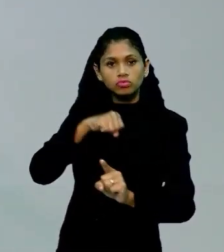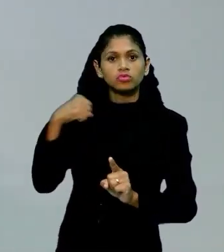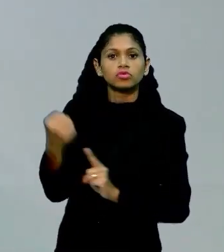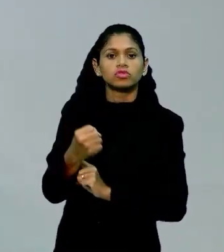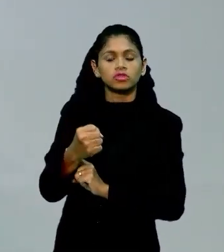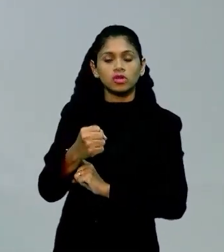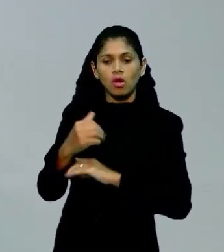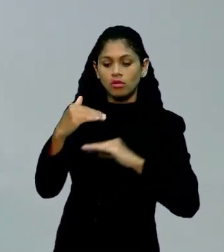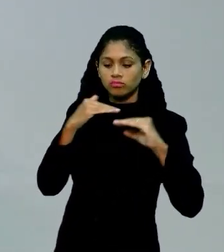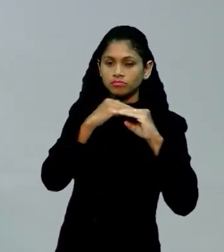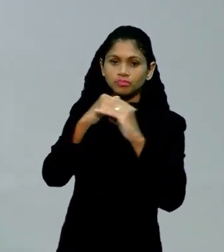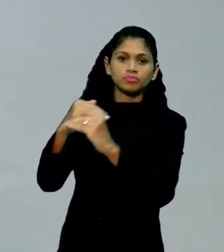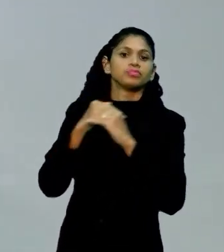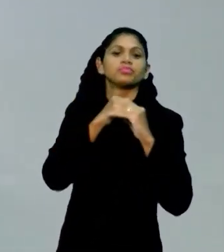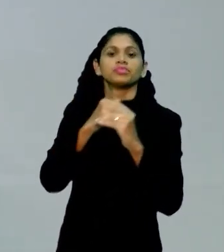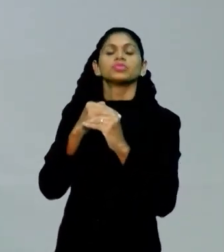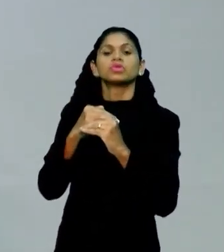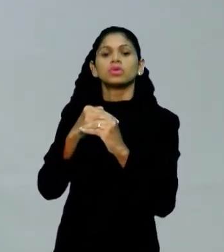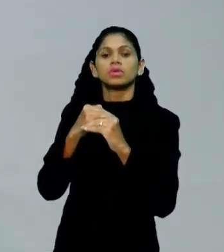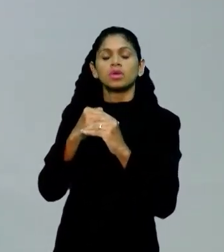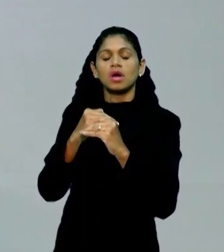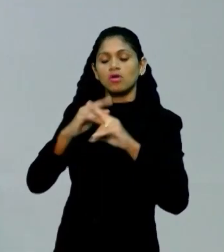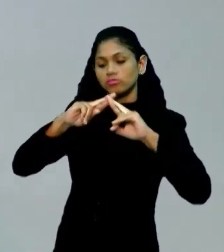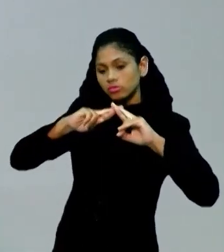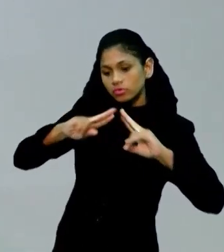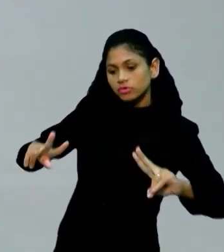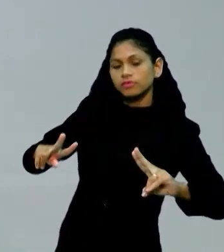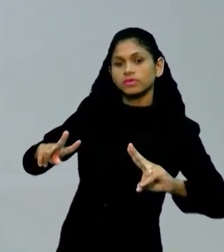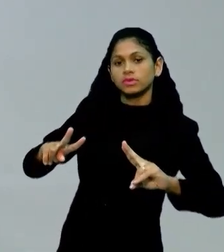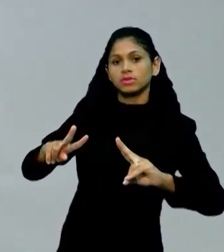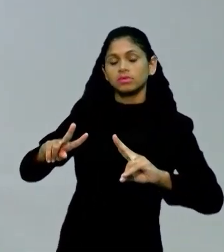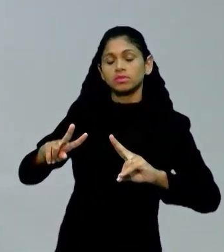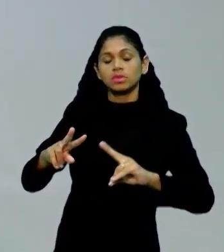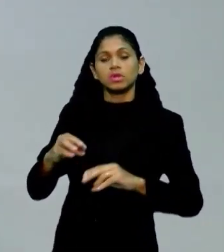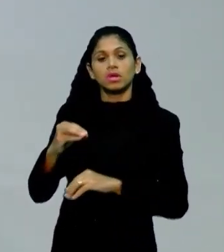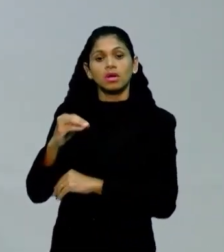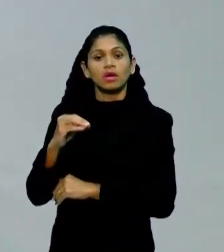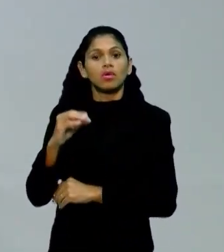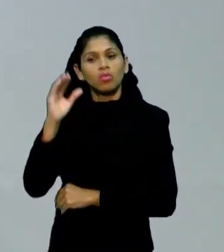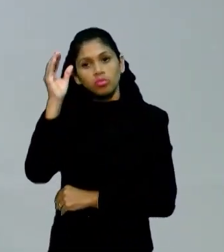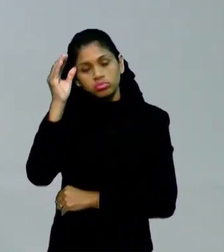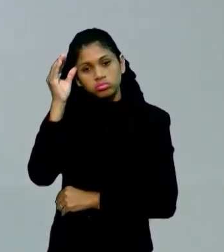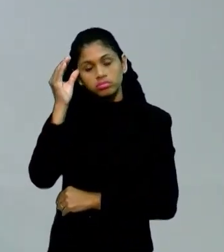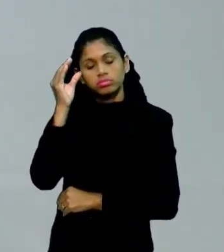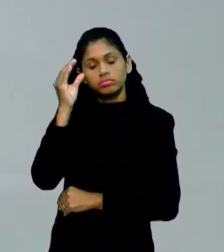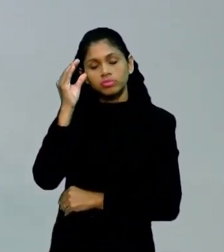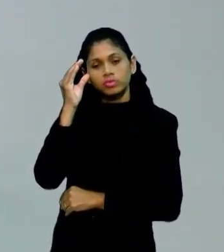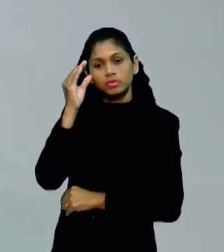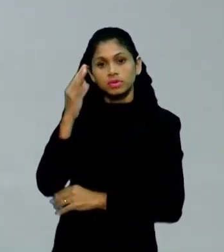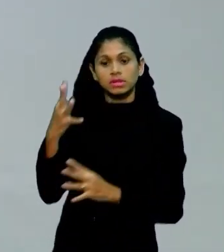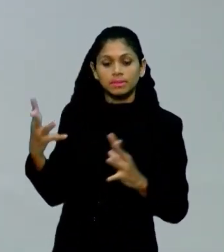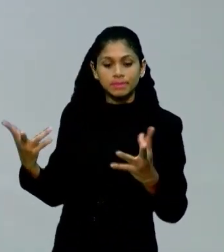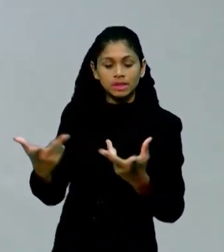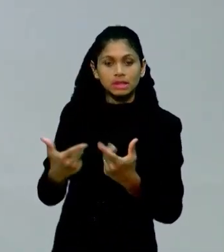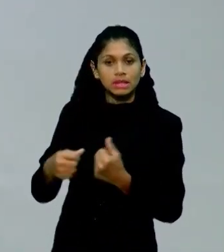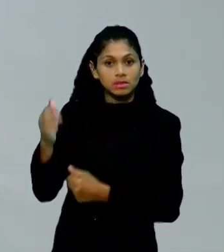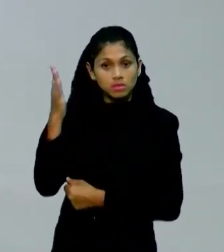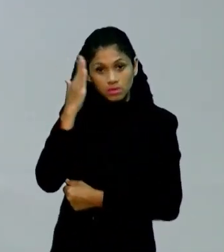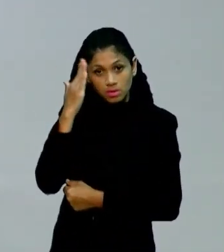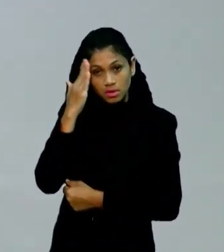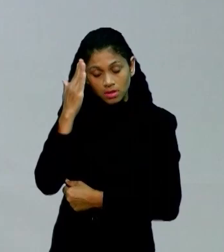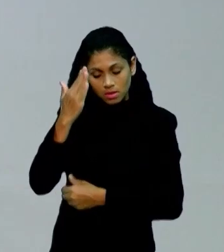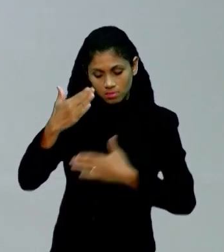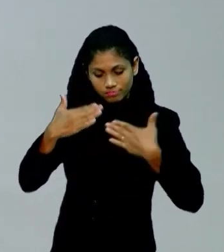ário de um ser diverso então todo esse conhecimento todo esse aperfeiçoamento do saber por meio do corpo